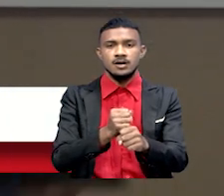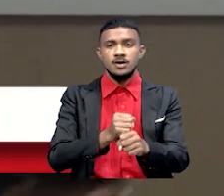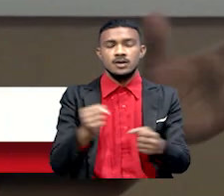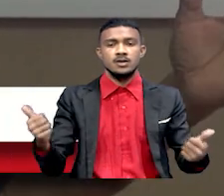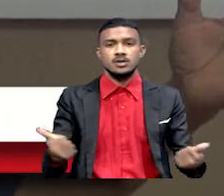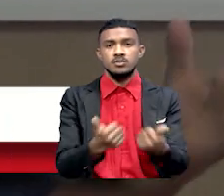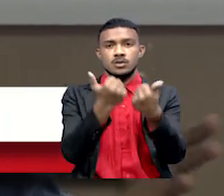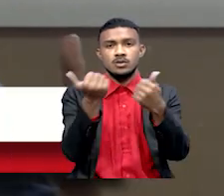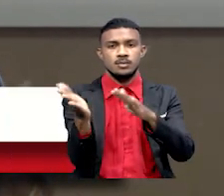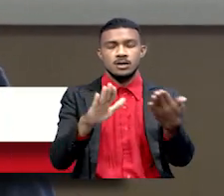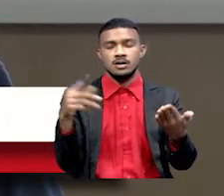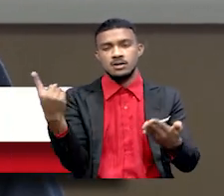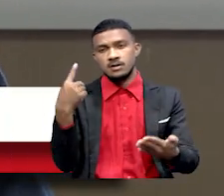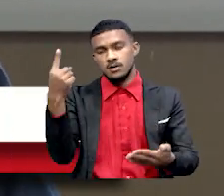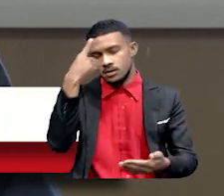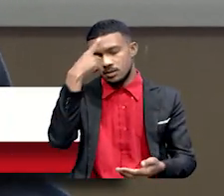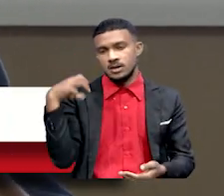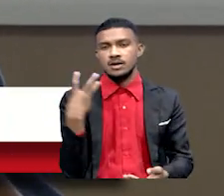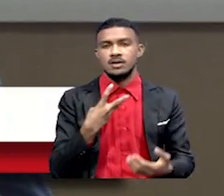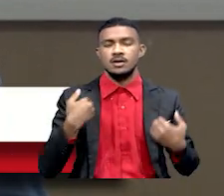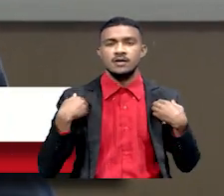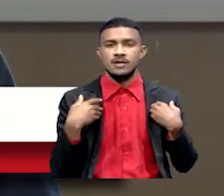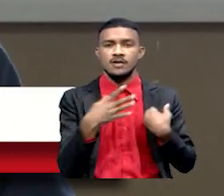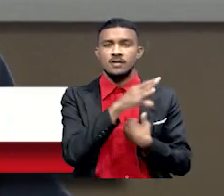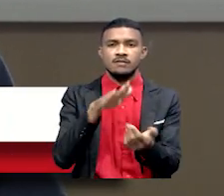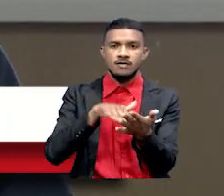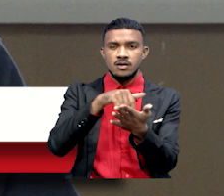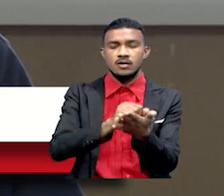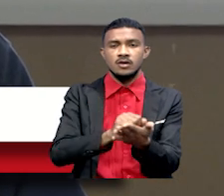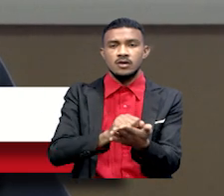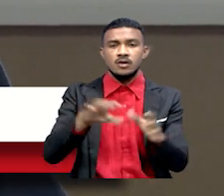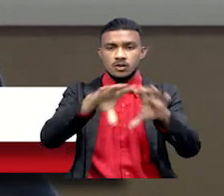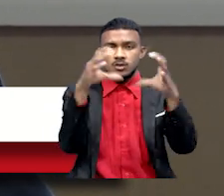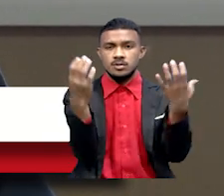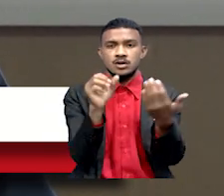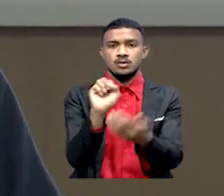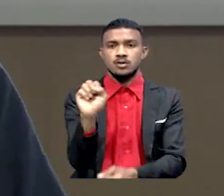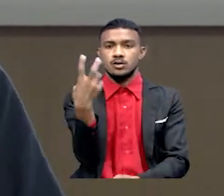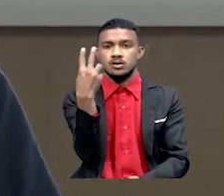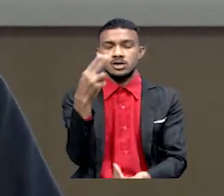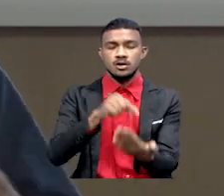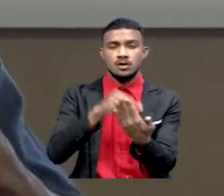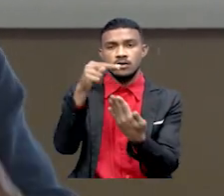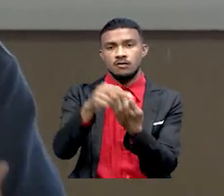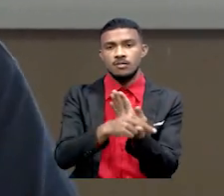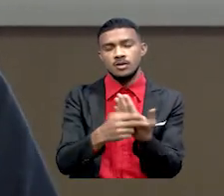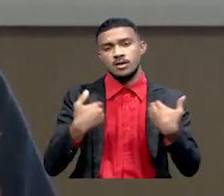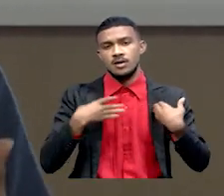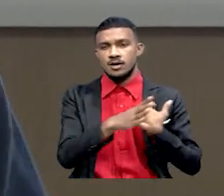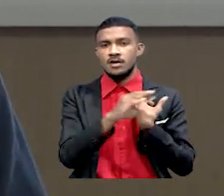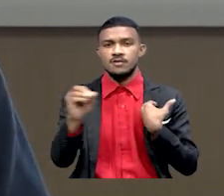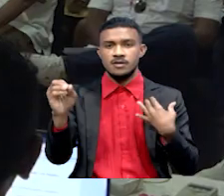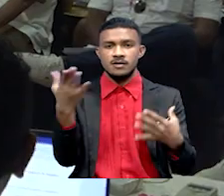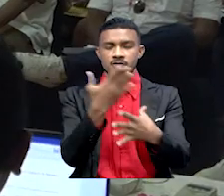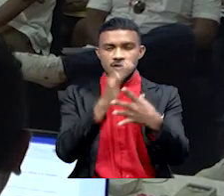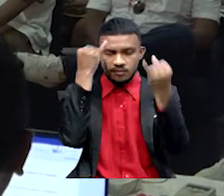luta, a luta, a luta, a luta. Portanto, o Comitê 12 de novembro, e a turma que a luta, partilha e